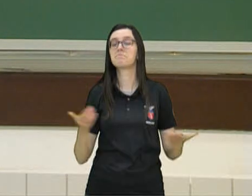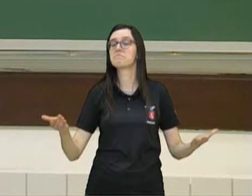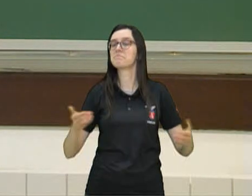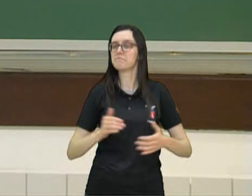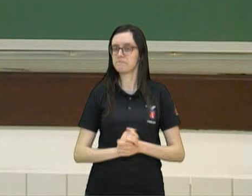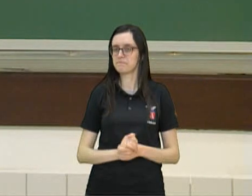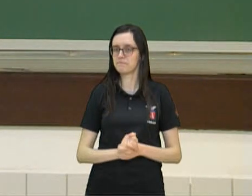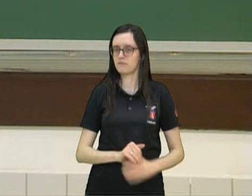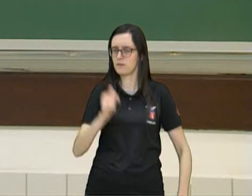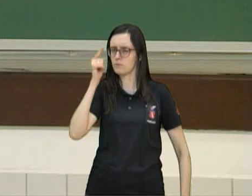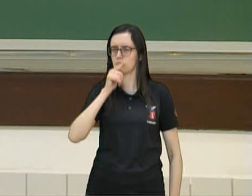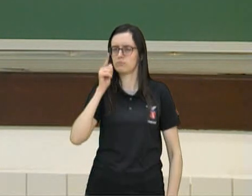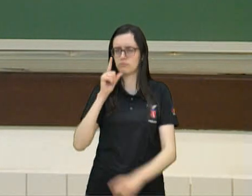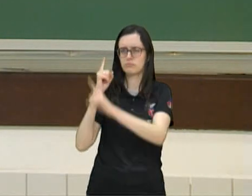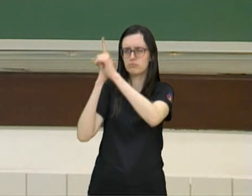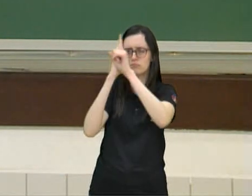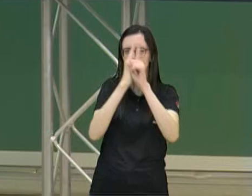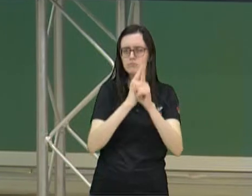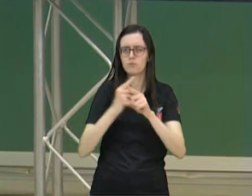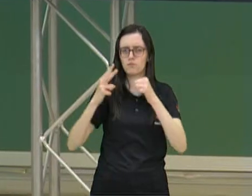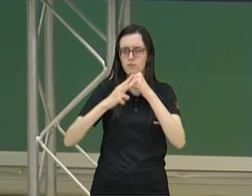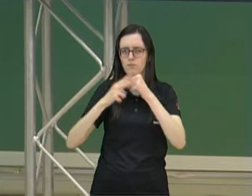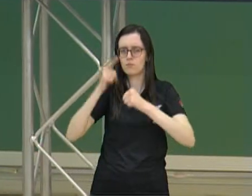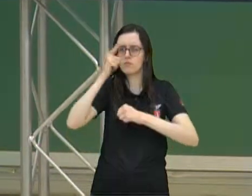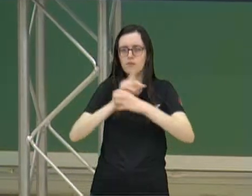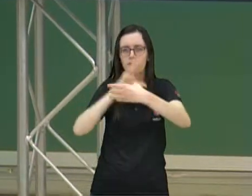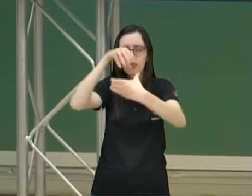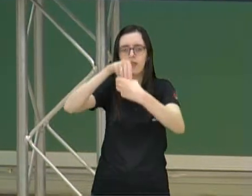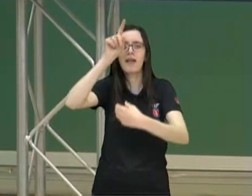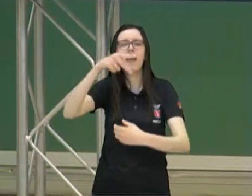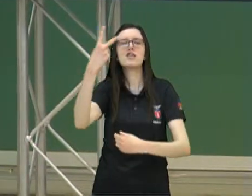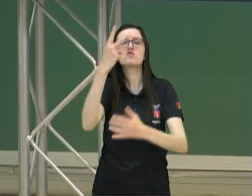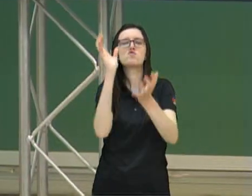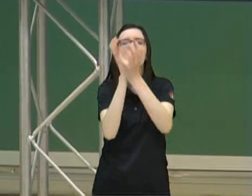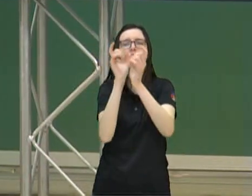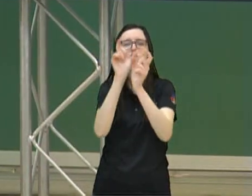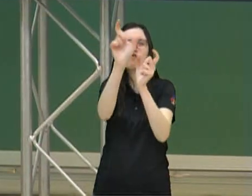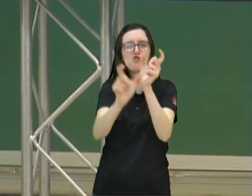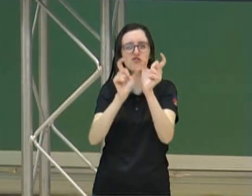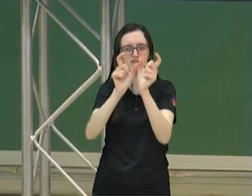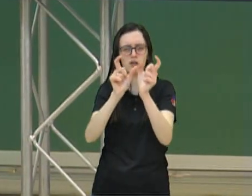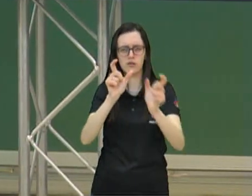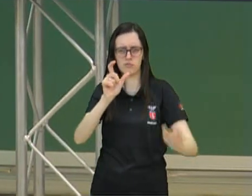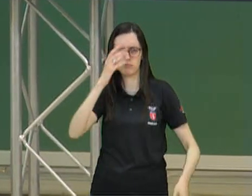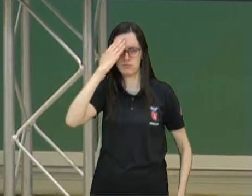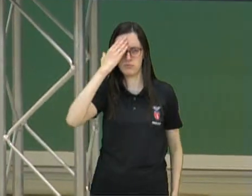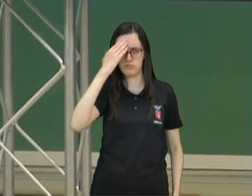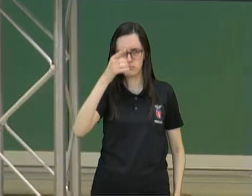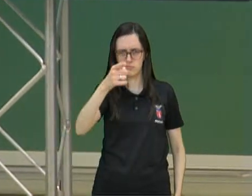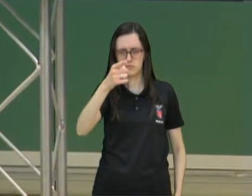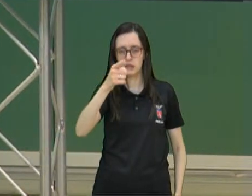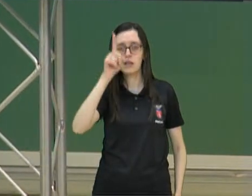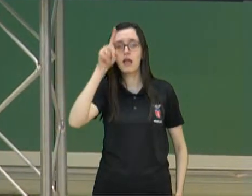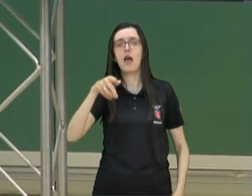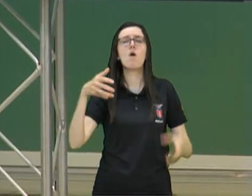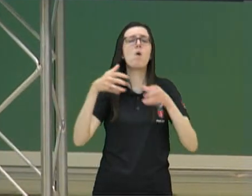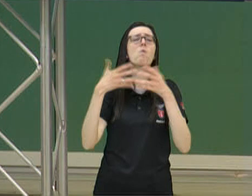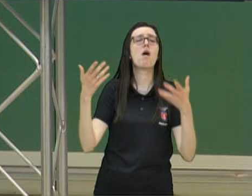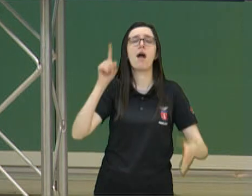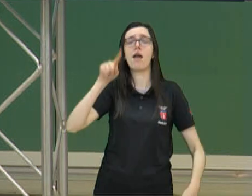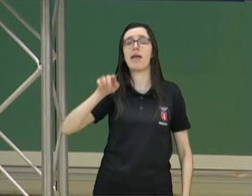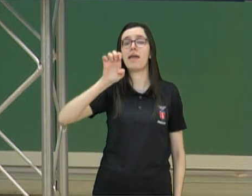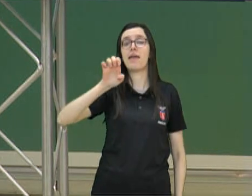Então, conseguiram localizar esses verbos que são da segunda conjugação? Lembrando, segunda conjugação são aqueles que terminam